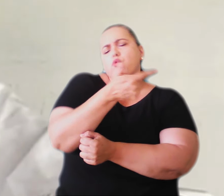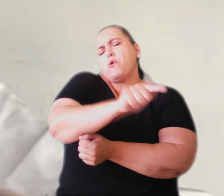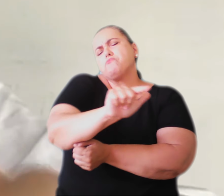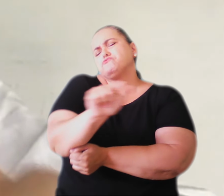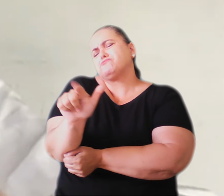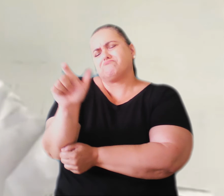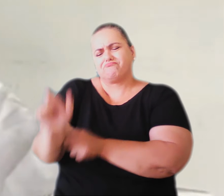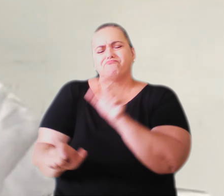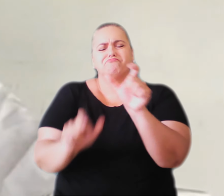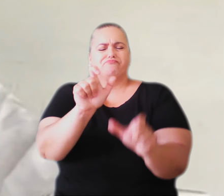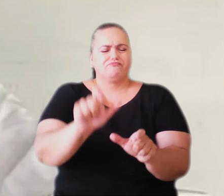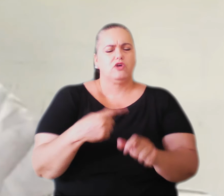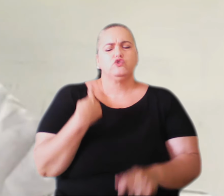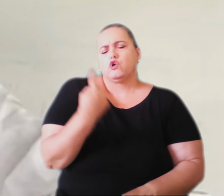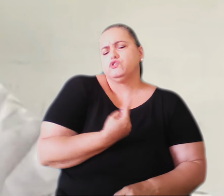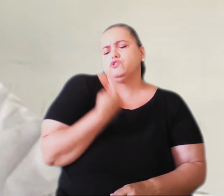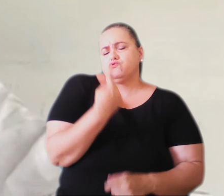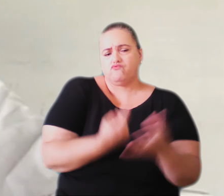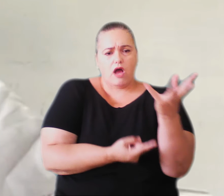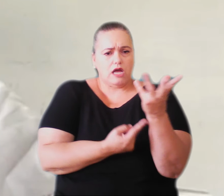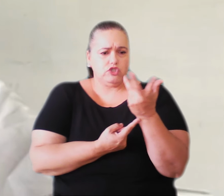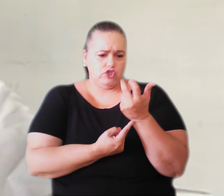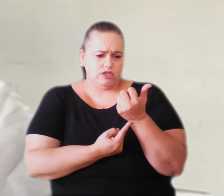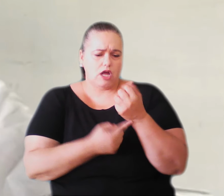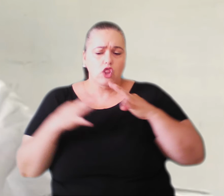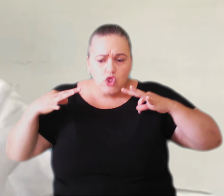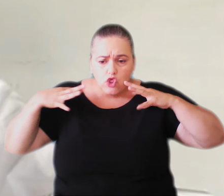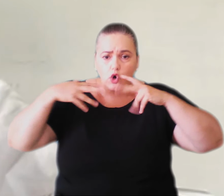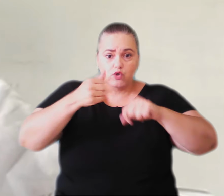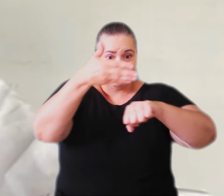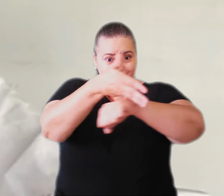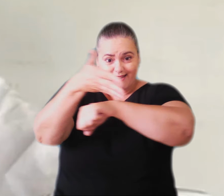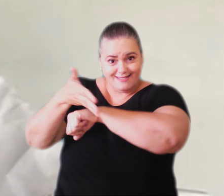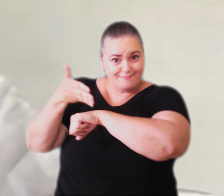tinham carreira solo já nessa época. Todos foram lá